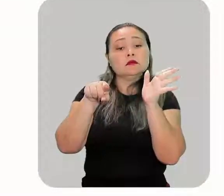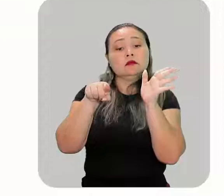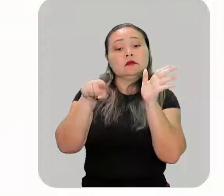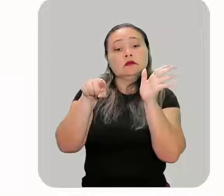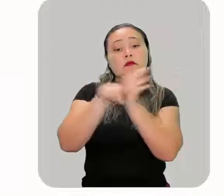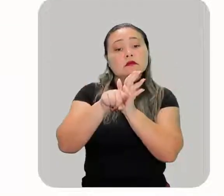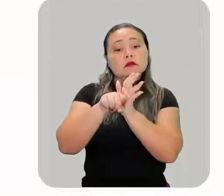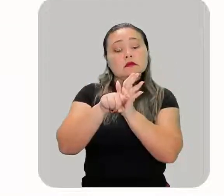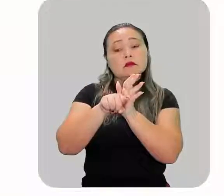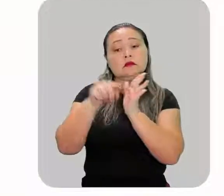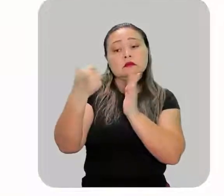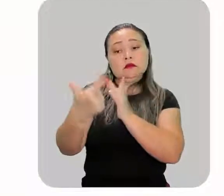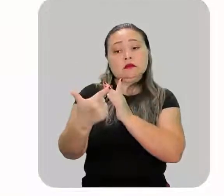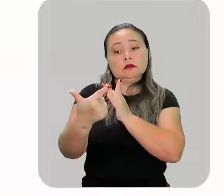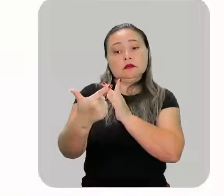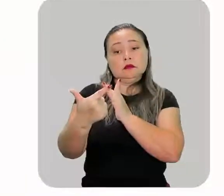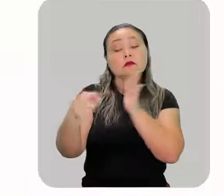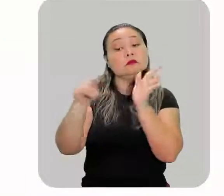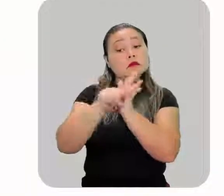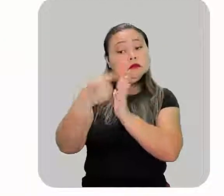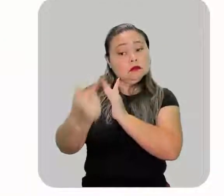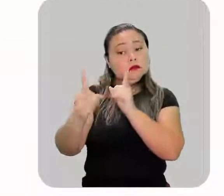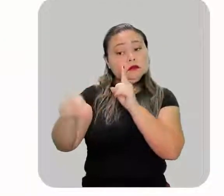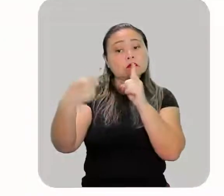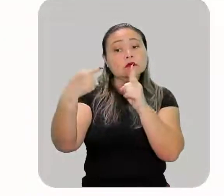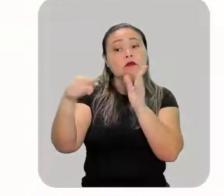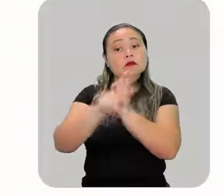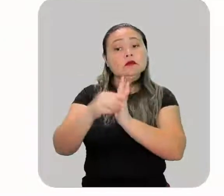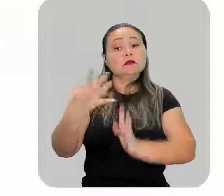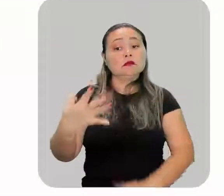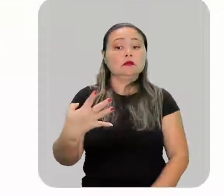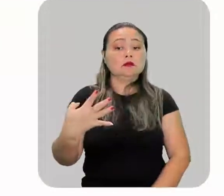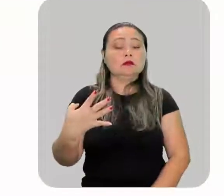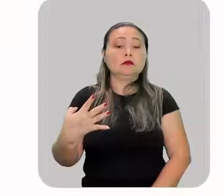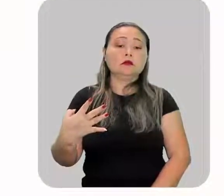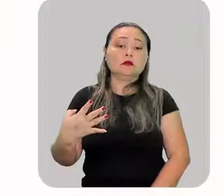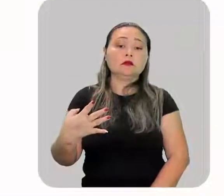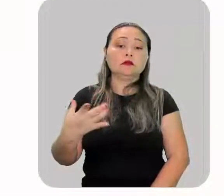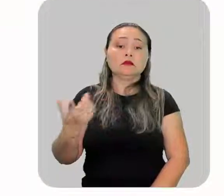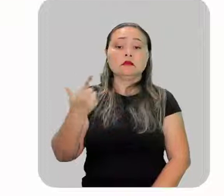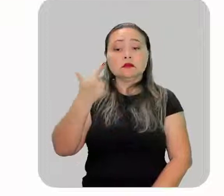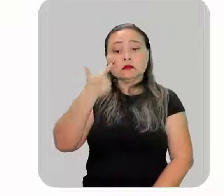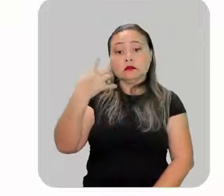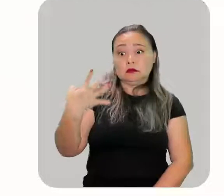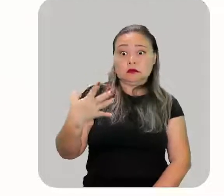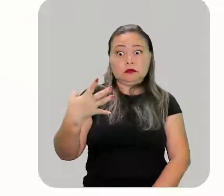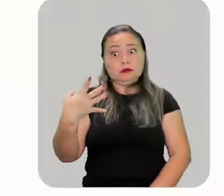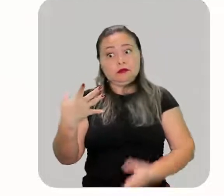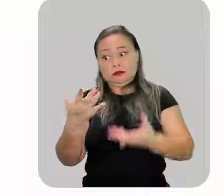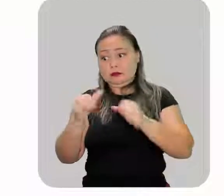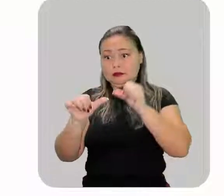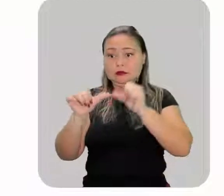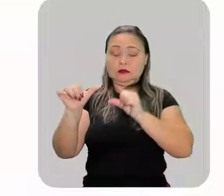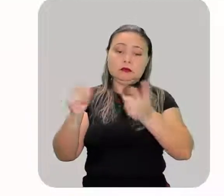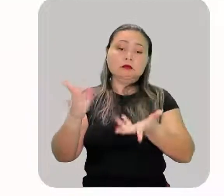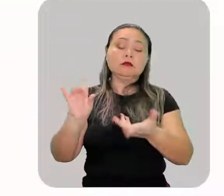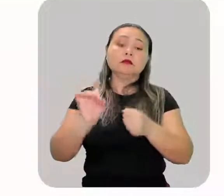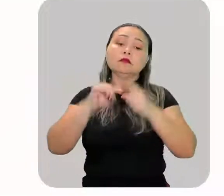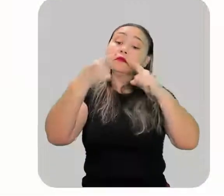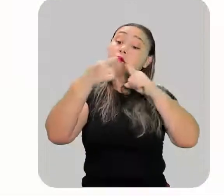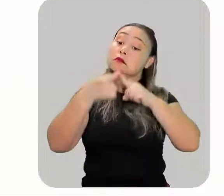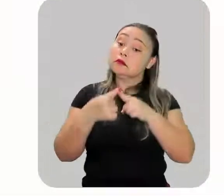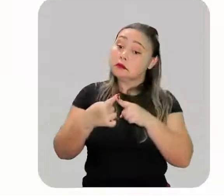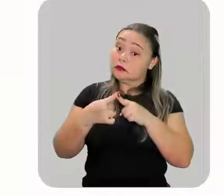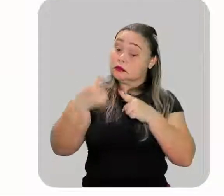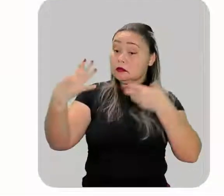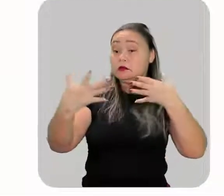Menos 2. Menos 2 com menos 2. Menos 4. Menos 4. Ora o 4 é de um jeito, ora de outro. Multiplica